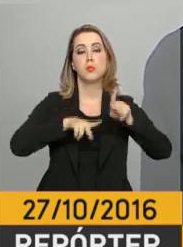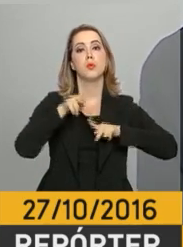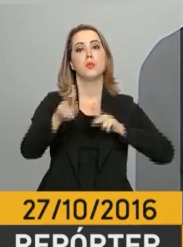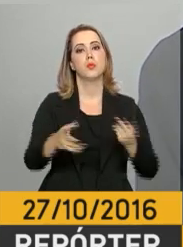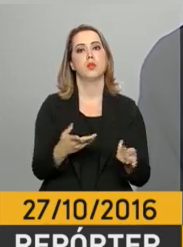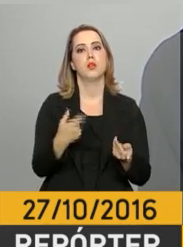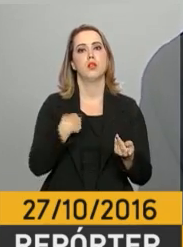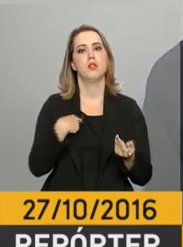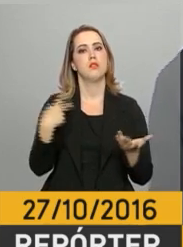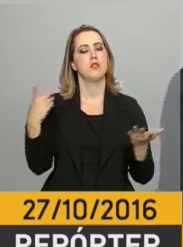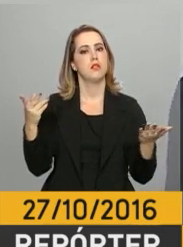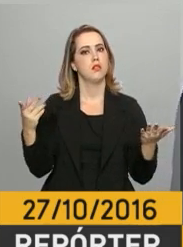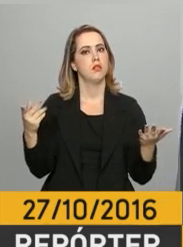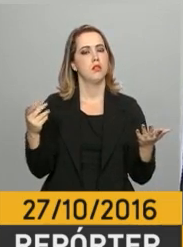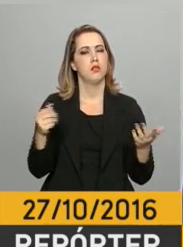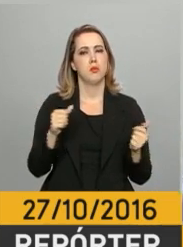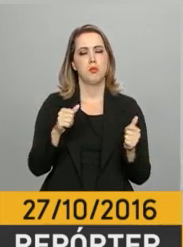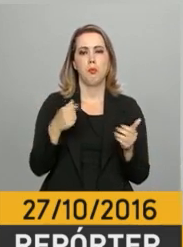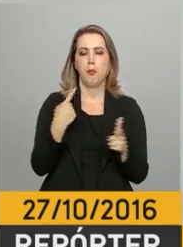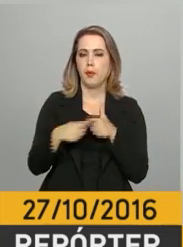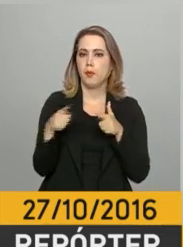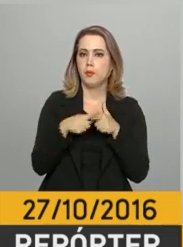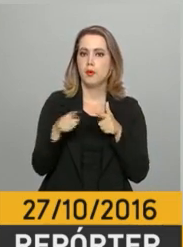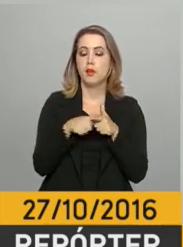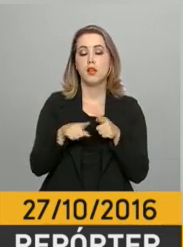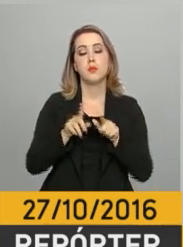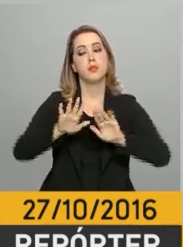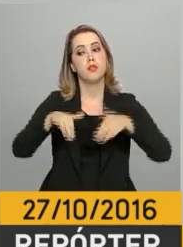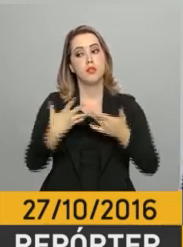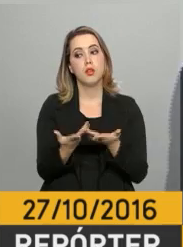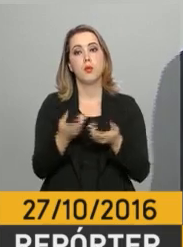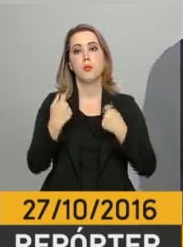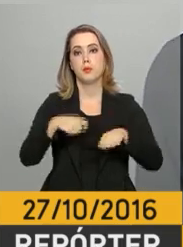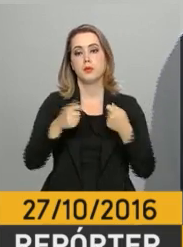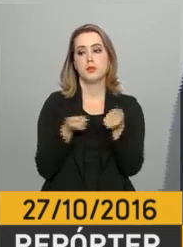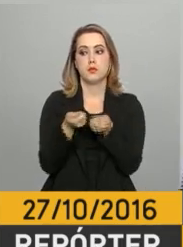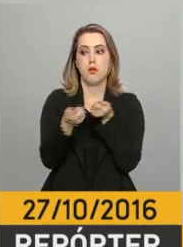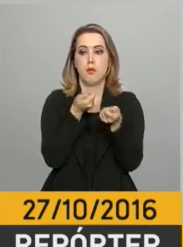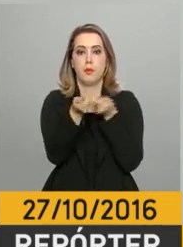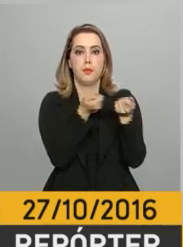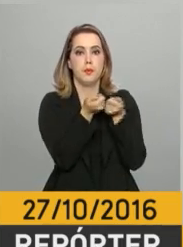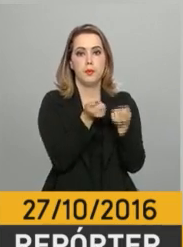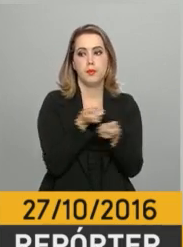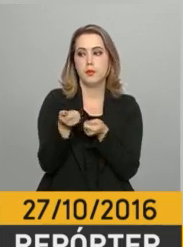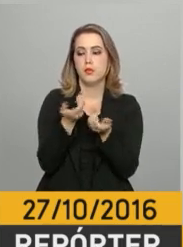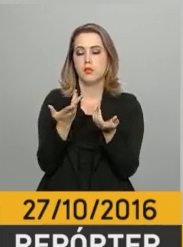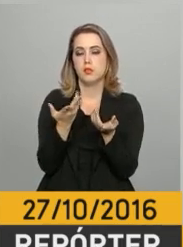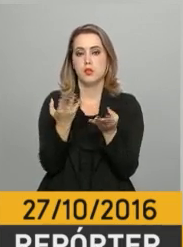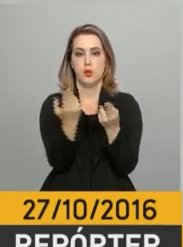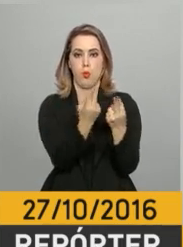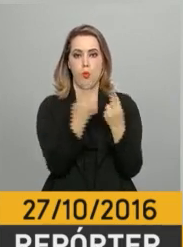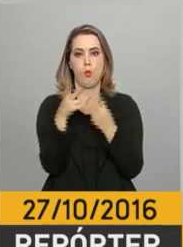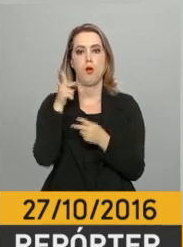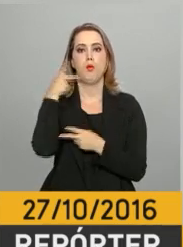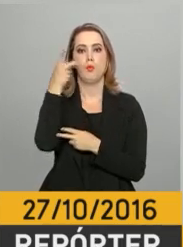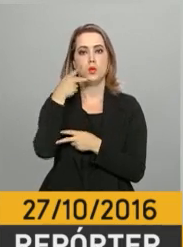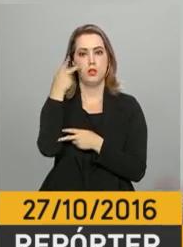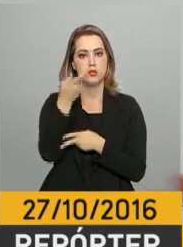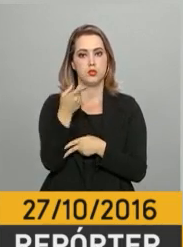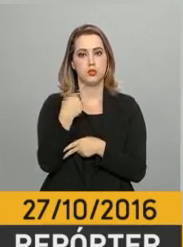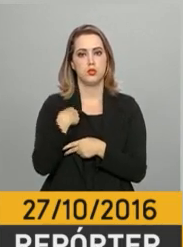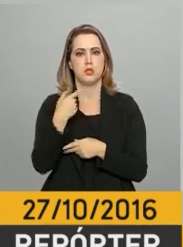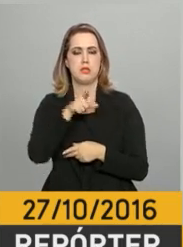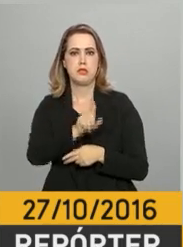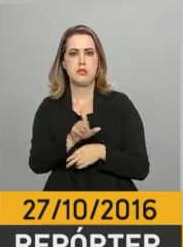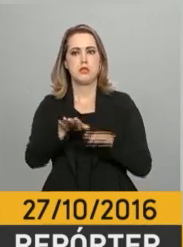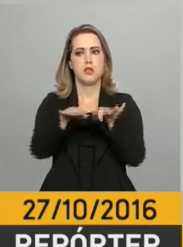ela é violada e por isso deve ser controlada assim também sobre o foco político não é quando a democracia é violada você